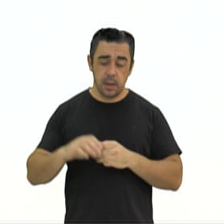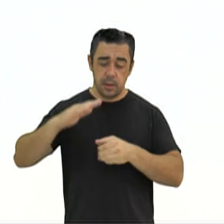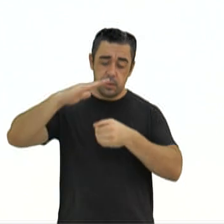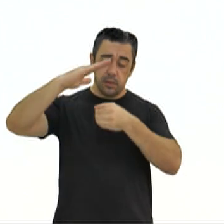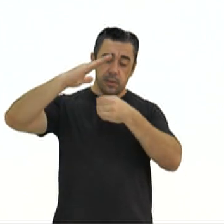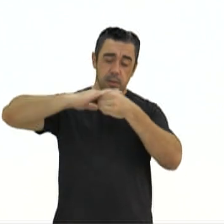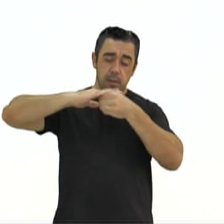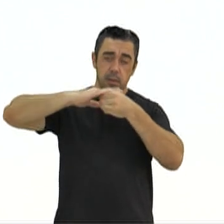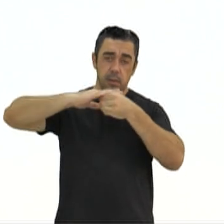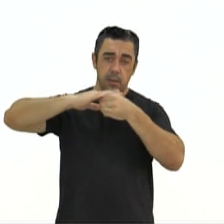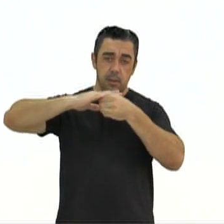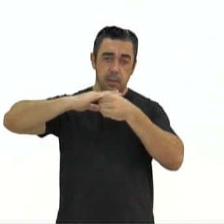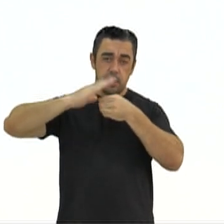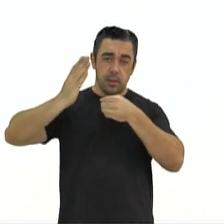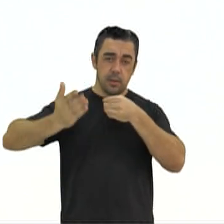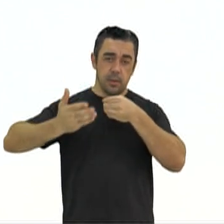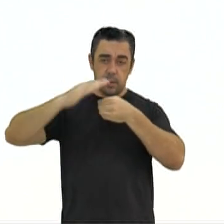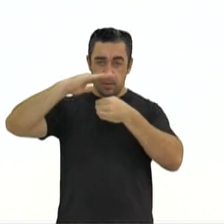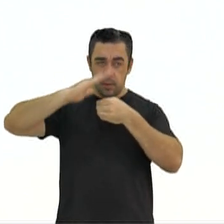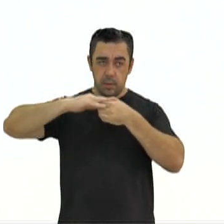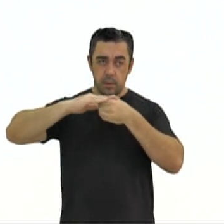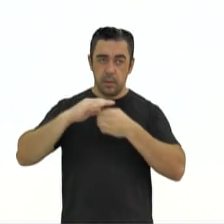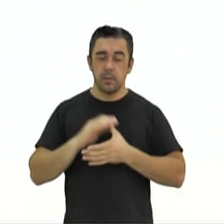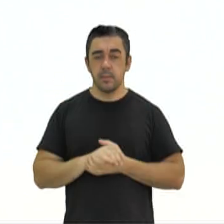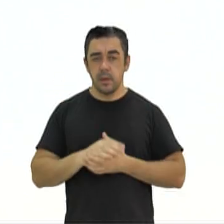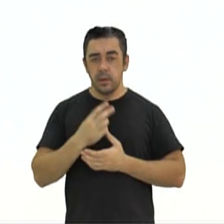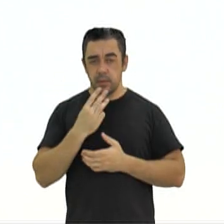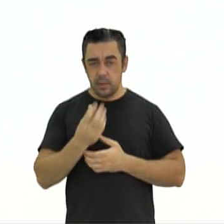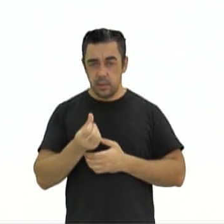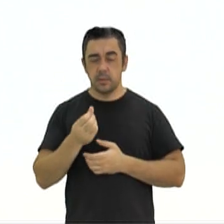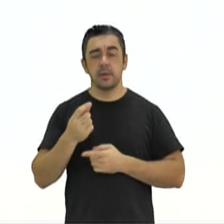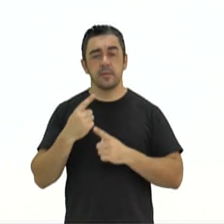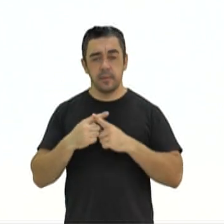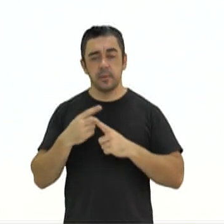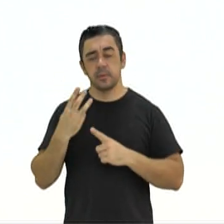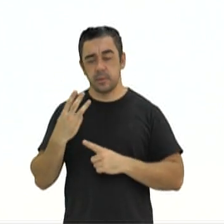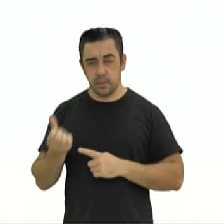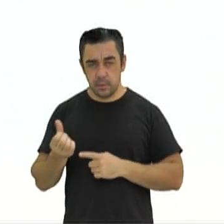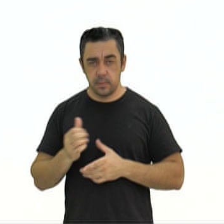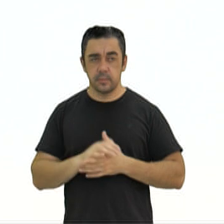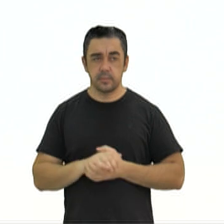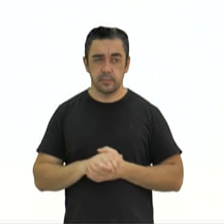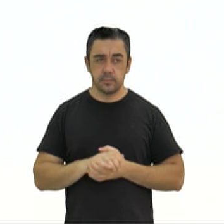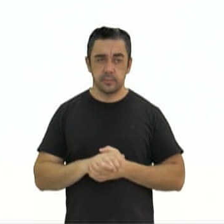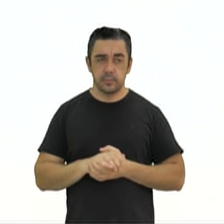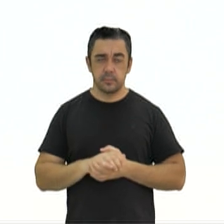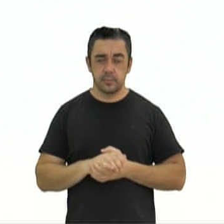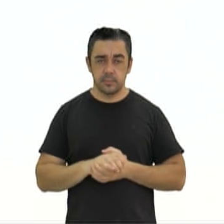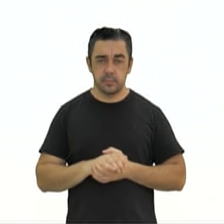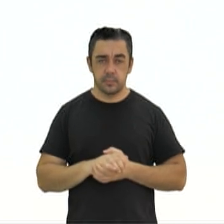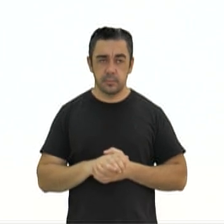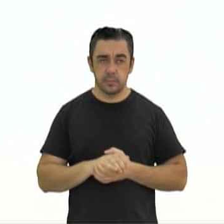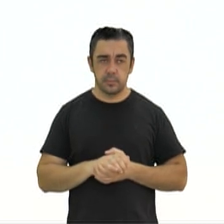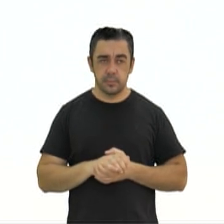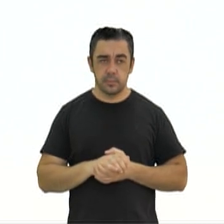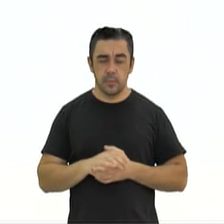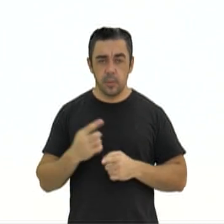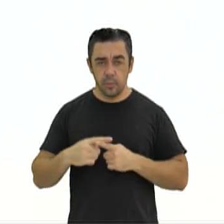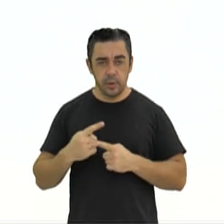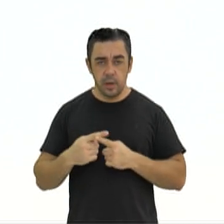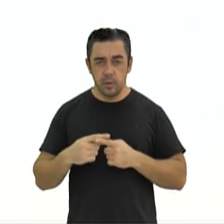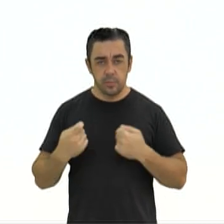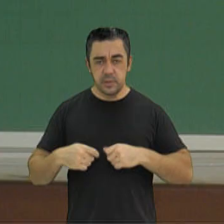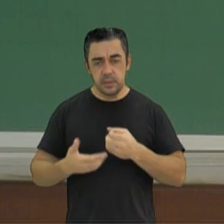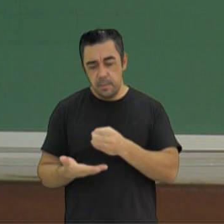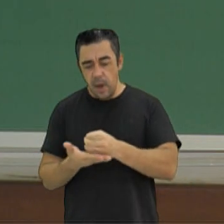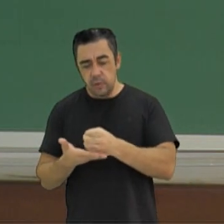tampa. Essa tampa, gente, é aqui, ó, é a base superior do nosso amiguinho prisma, porque você não vai encapar